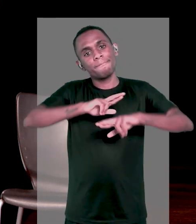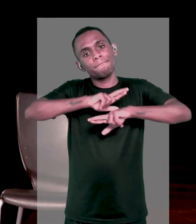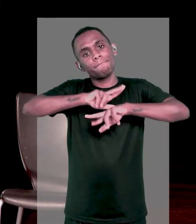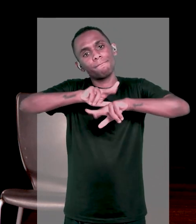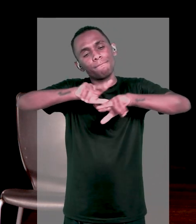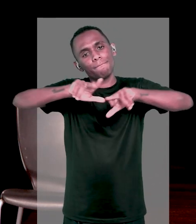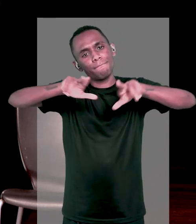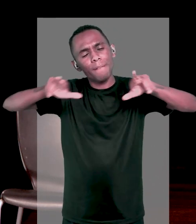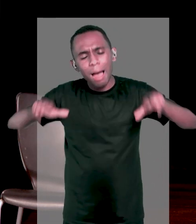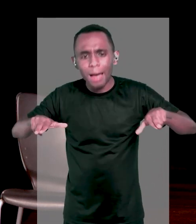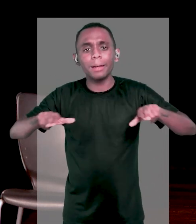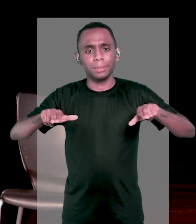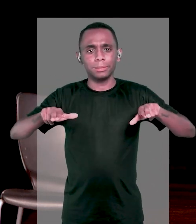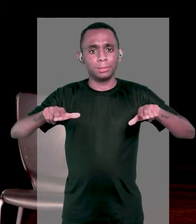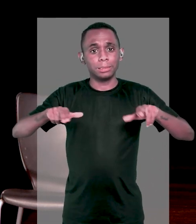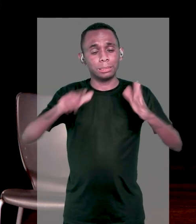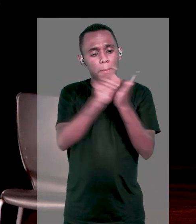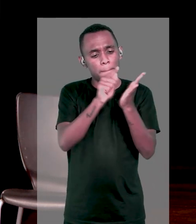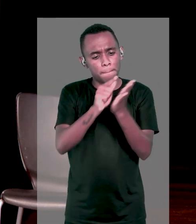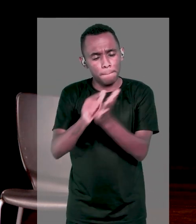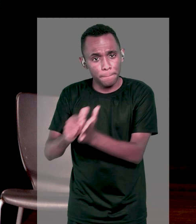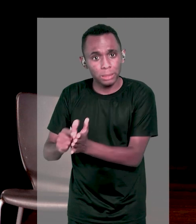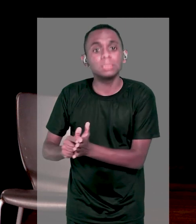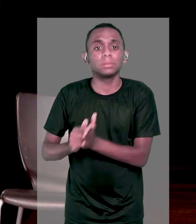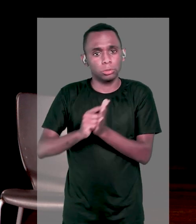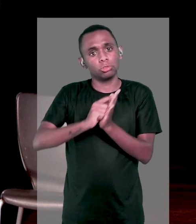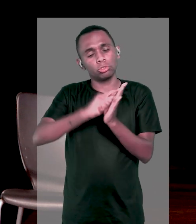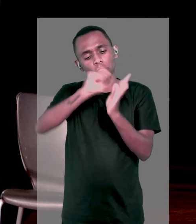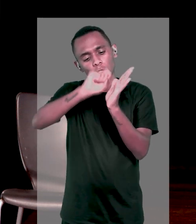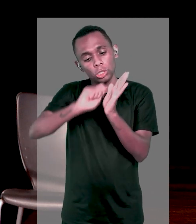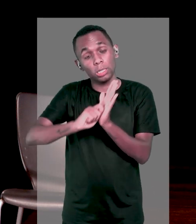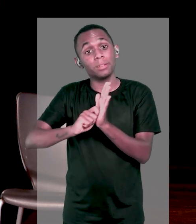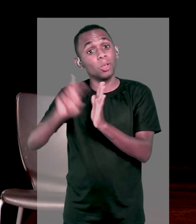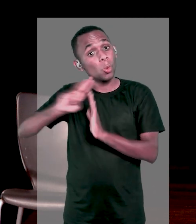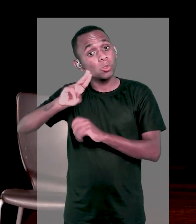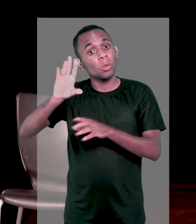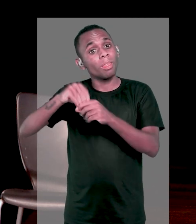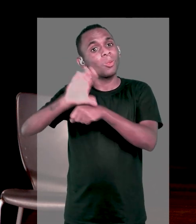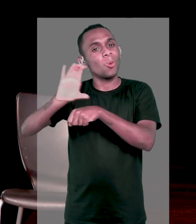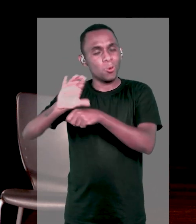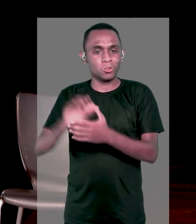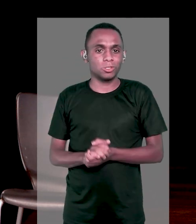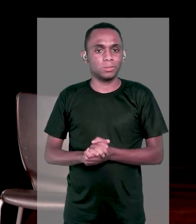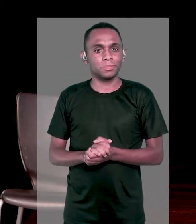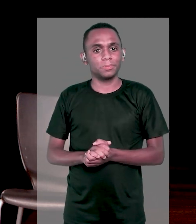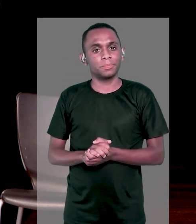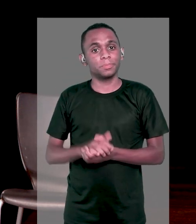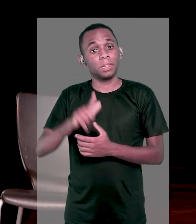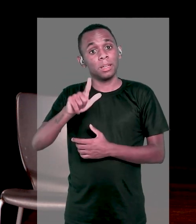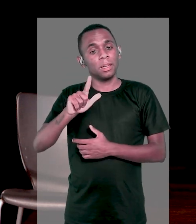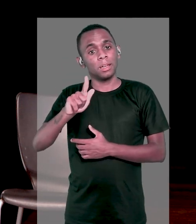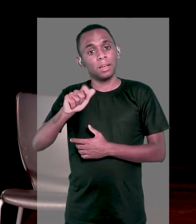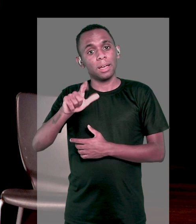uma equipe que foi comandada por William Marx descobriu um